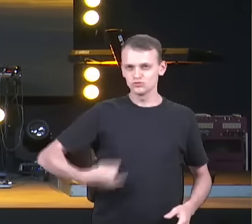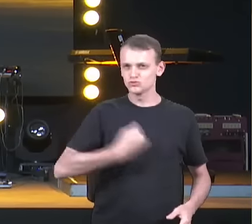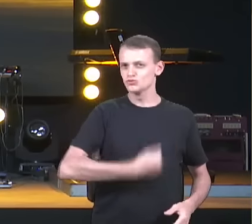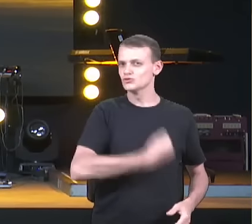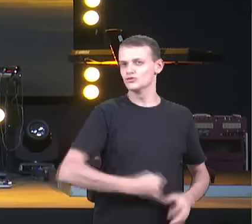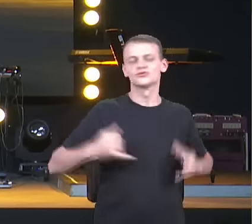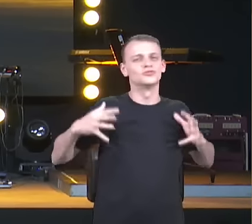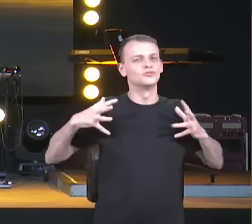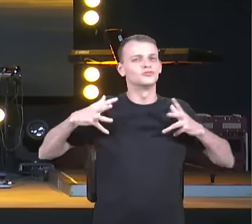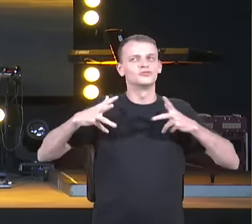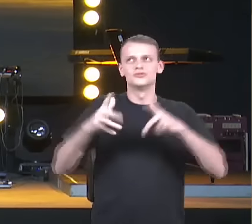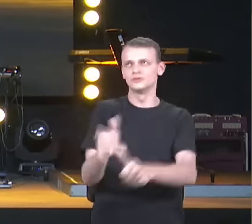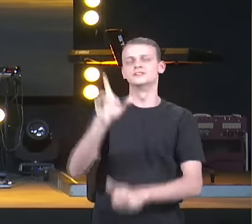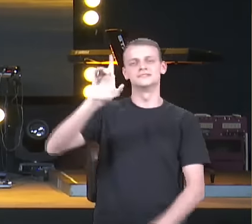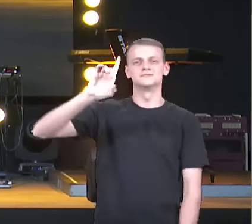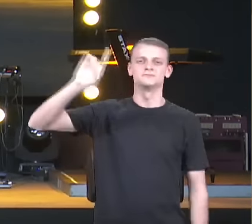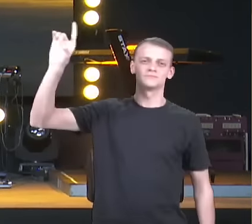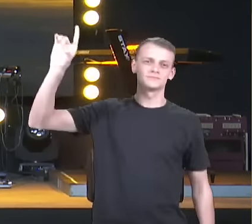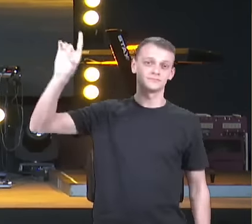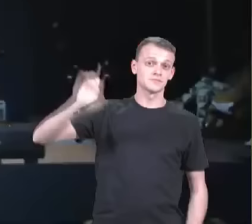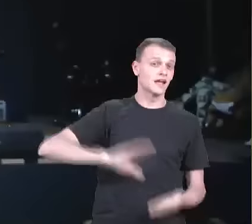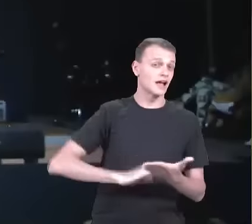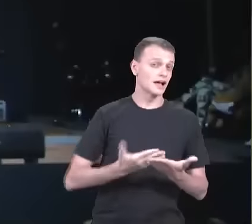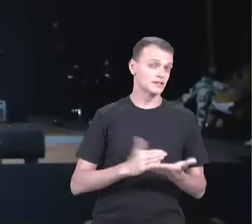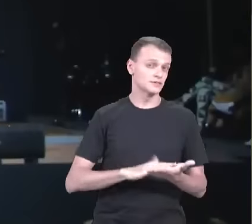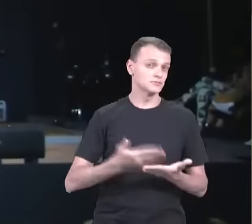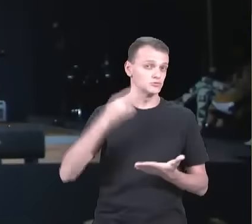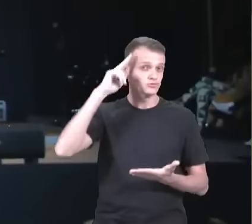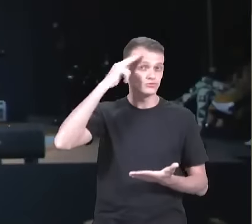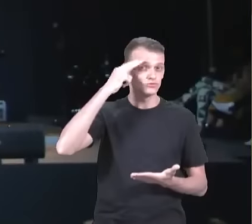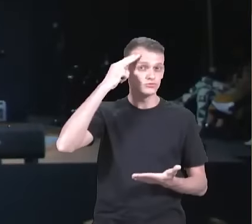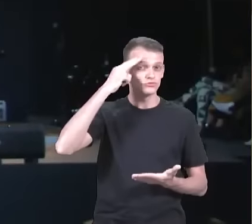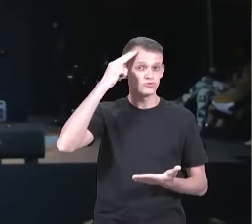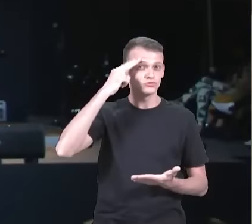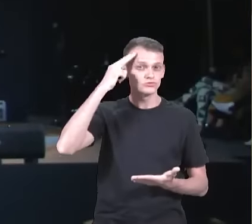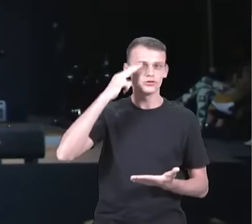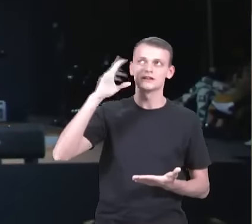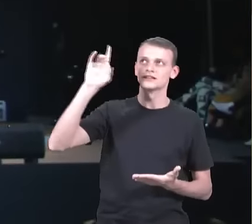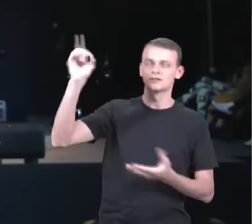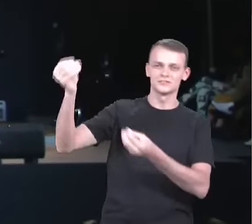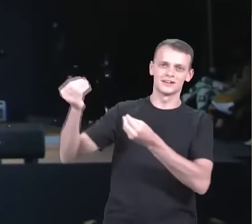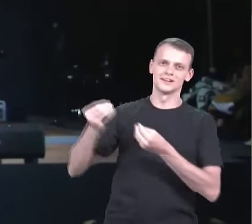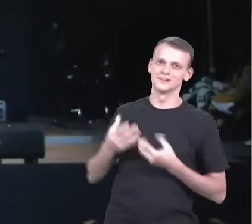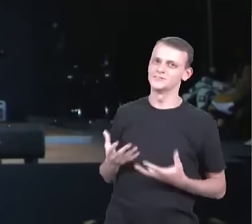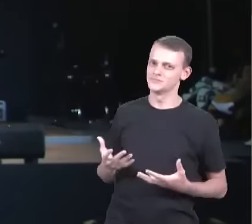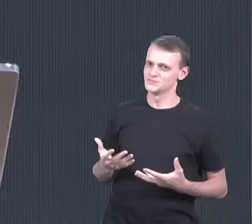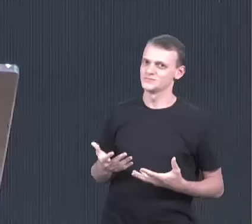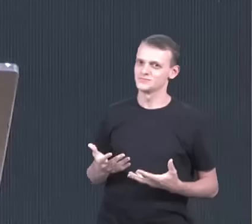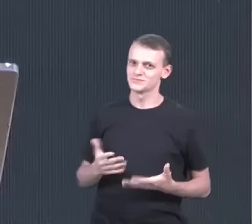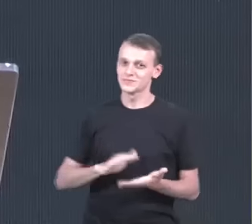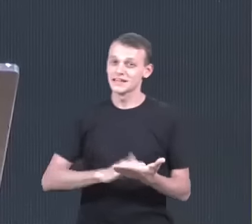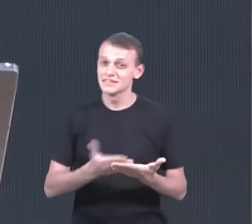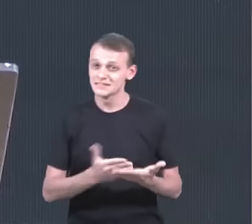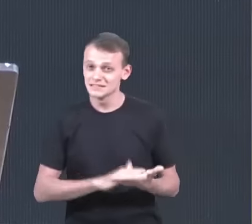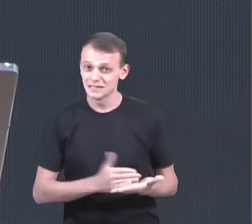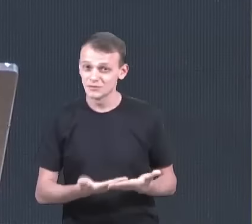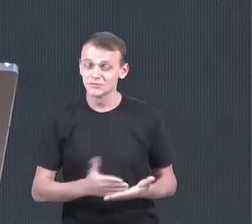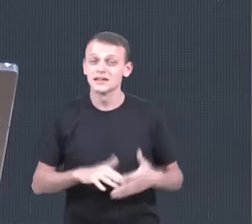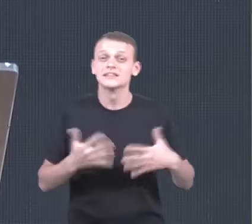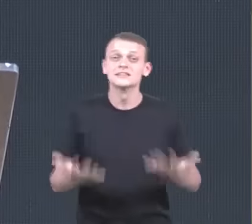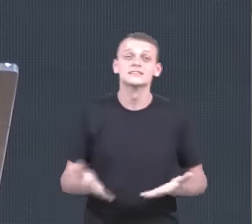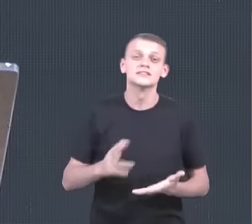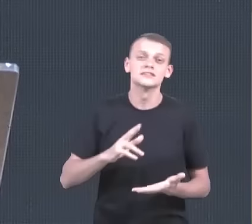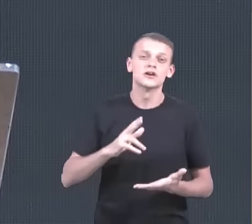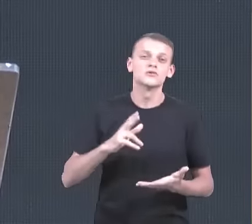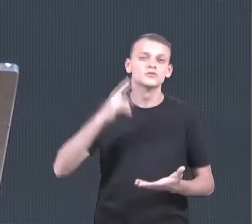todas de Deus. As interpretações dos sonhos são de Deus. Interprete, portanto, o sonho